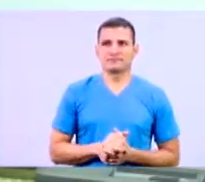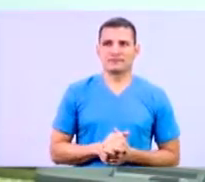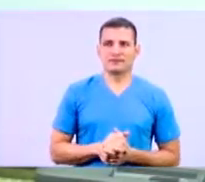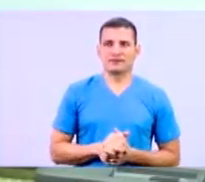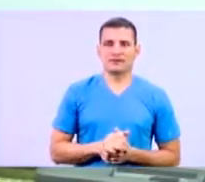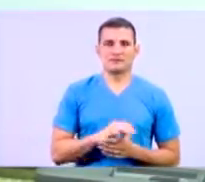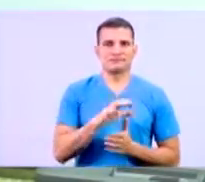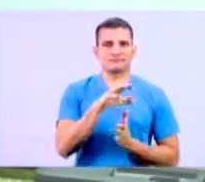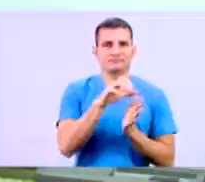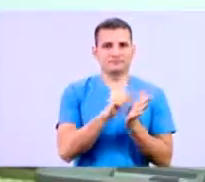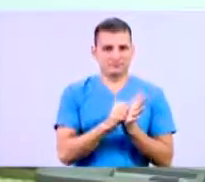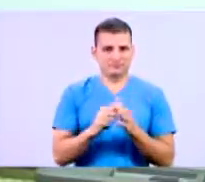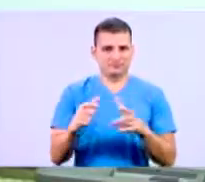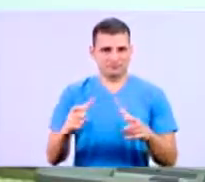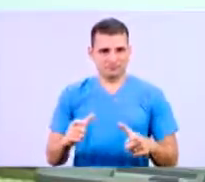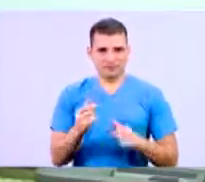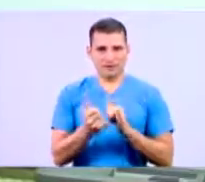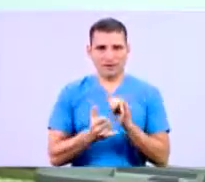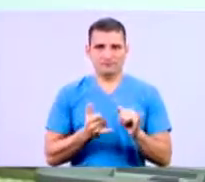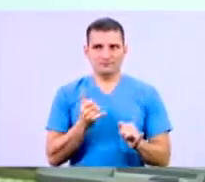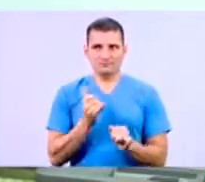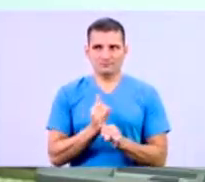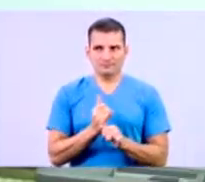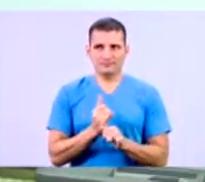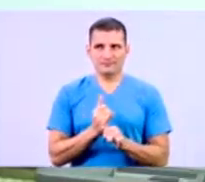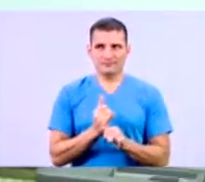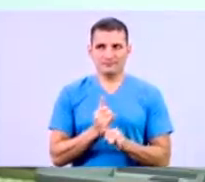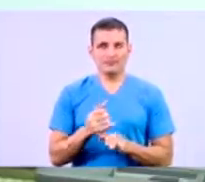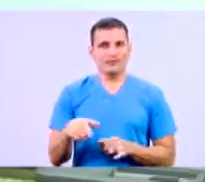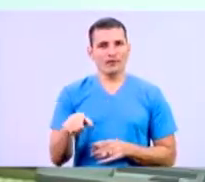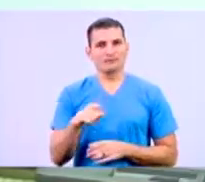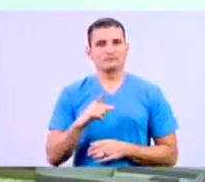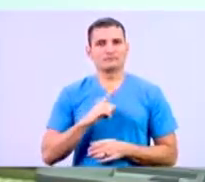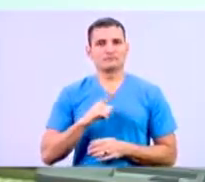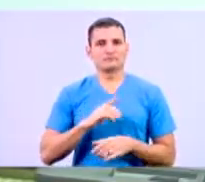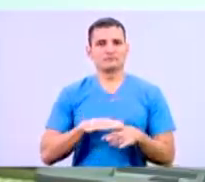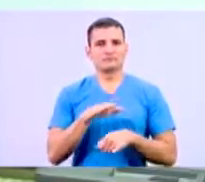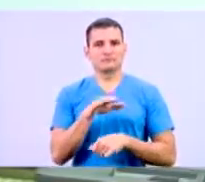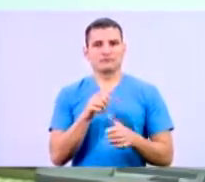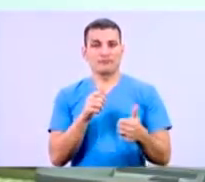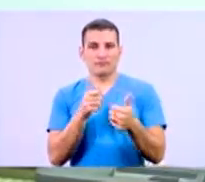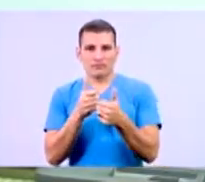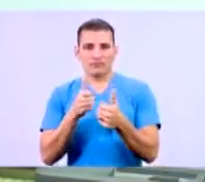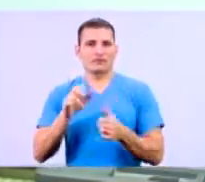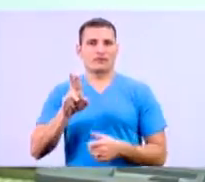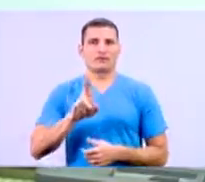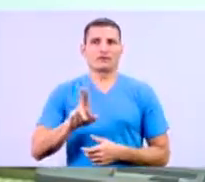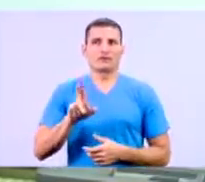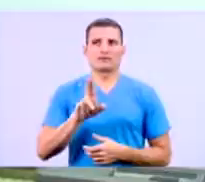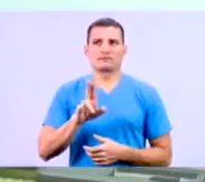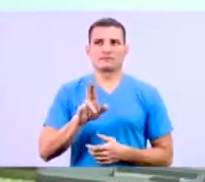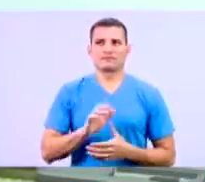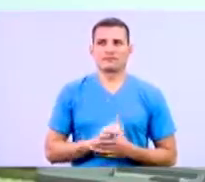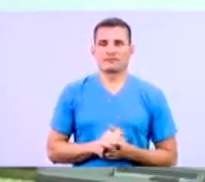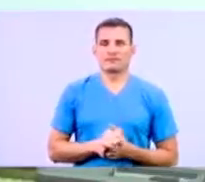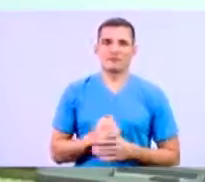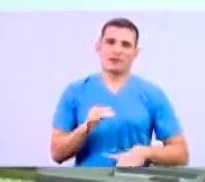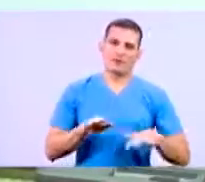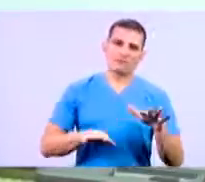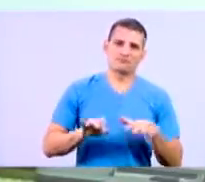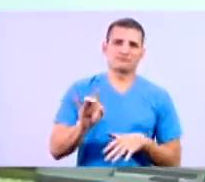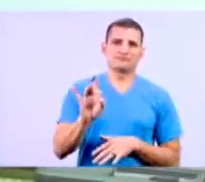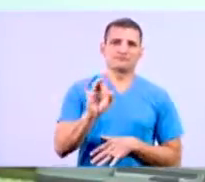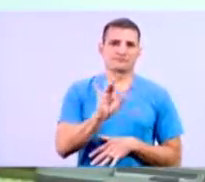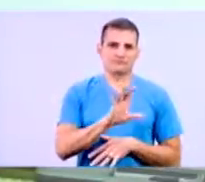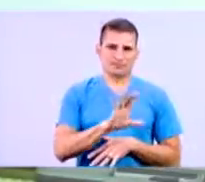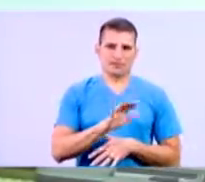registros locais de internet, eles estão mais próximos do usuário, correto? Então aí depende de cada um